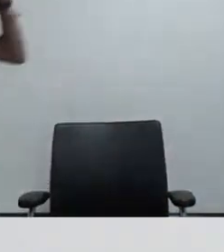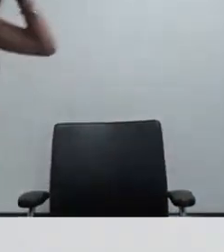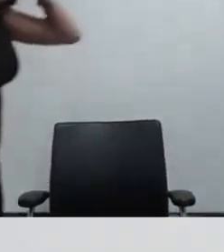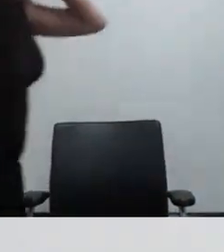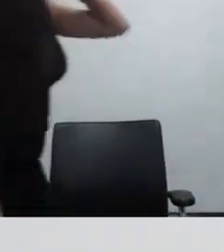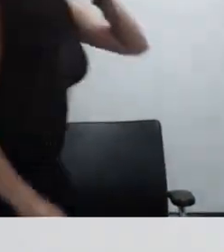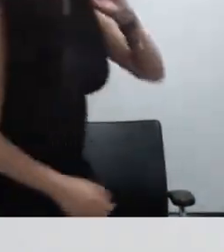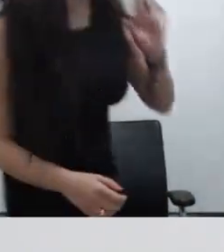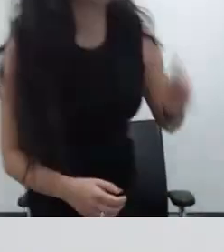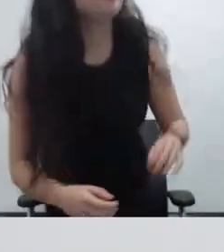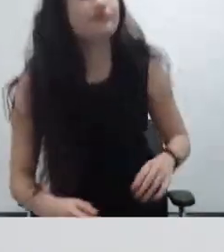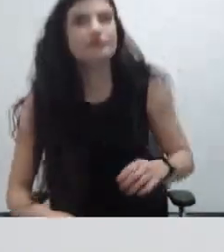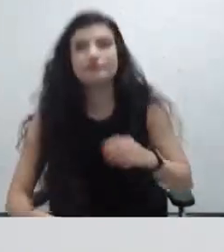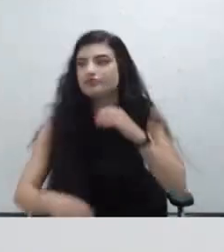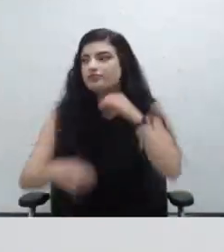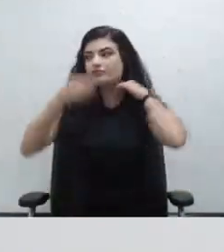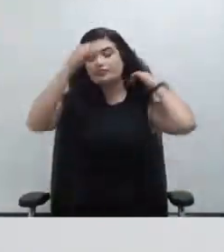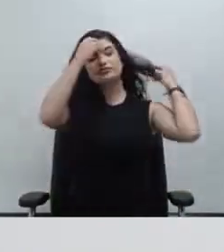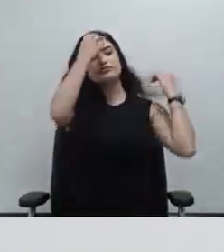Nós vamos ajeitando.